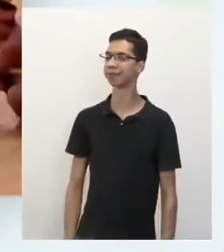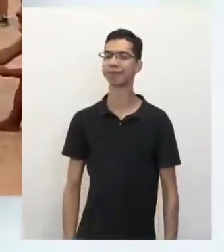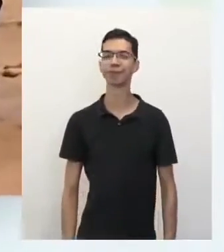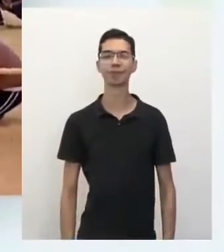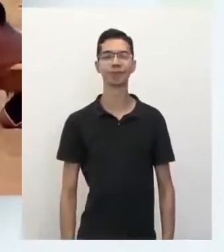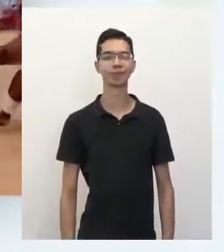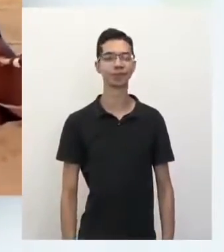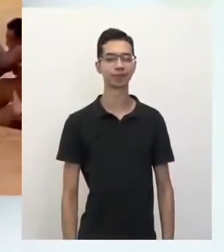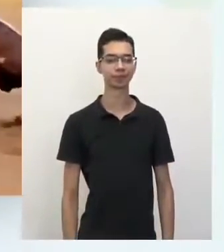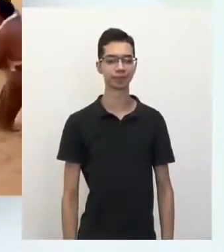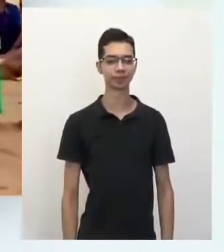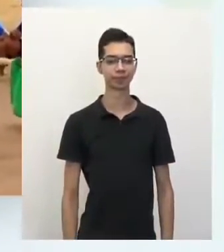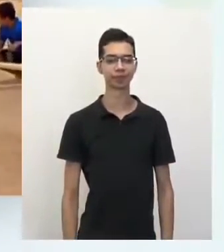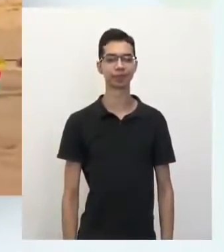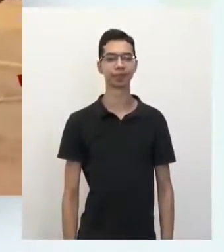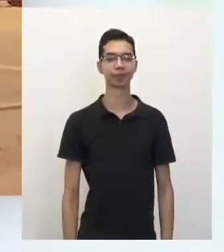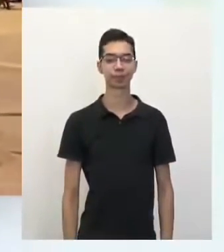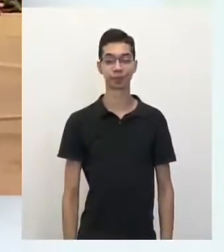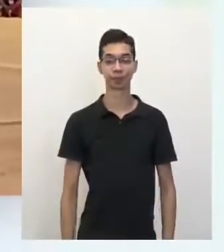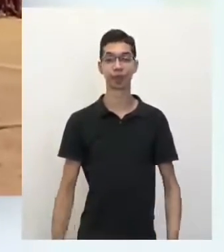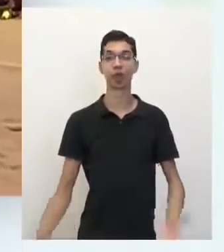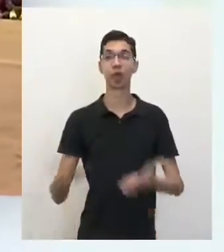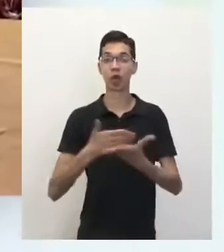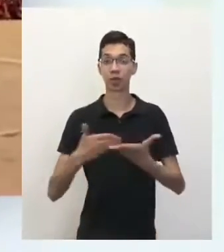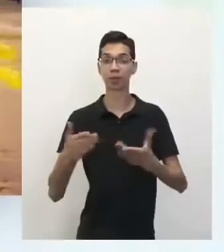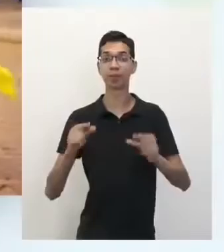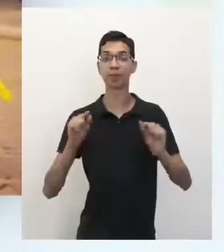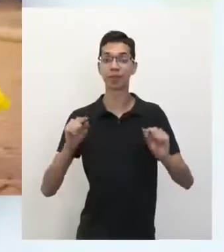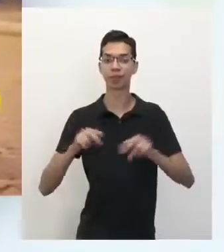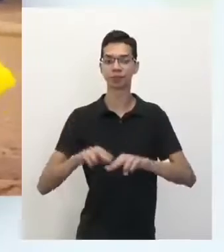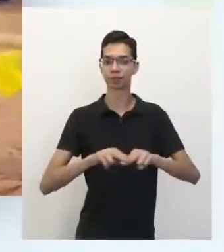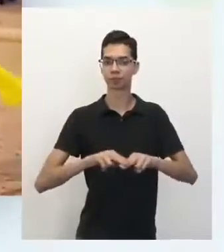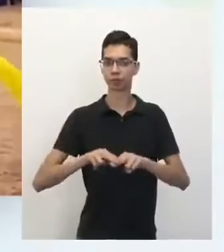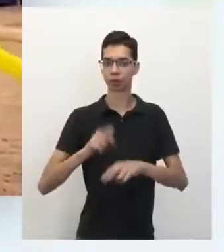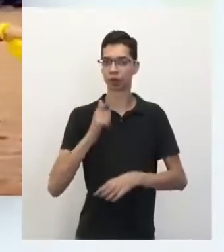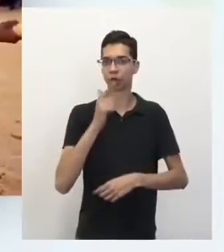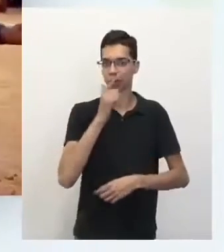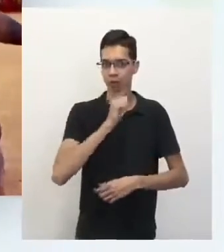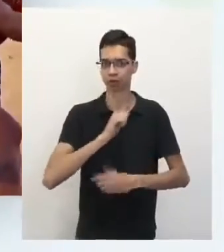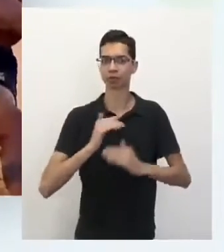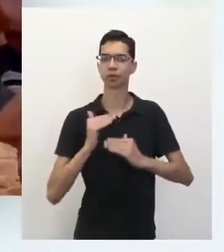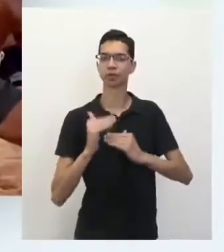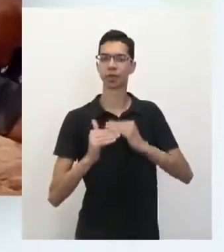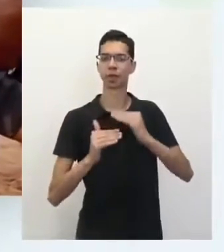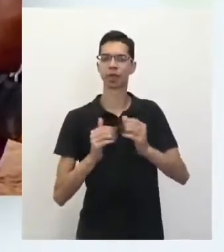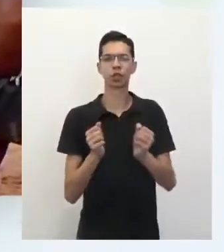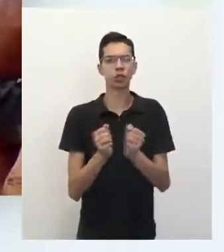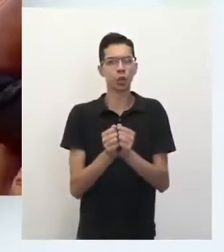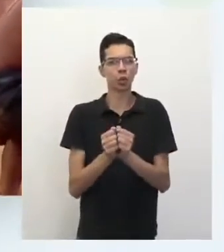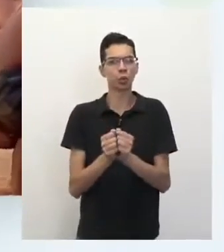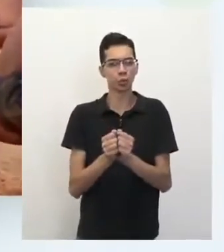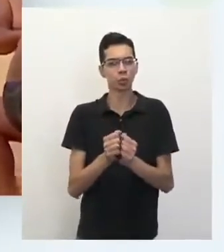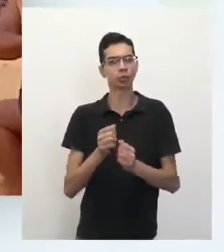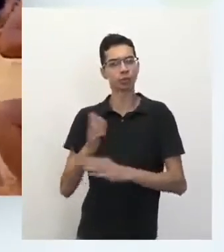Começa a partida com vantagem dos guerreiros da Nova Zelândia. Os movimentos sincronizados ajudavam.